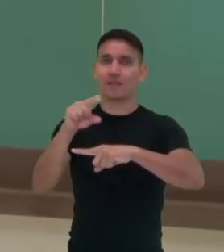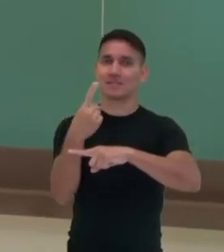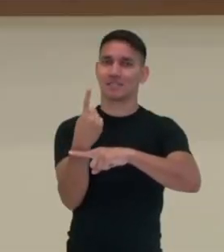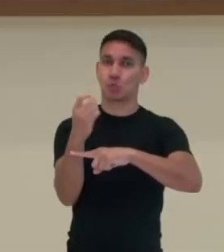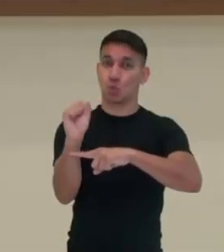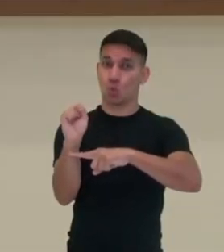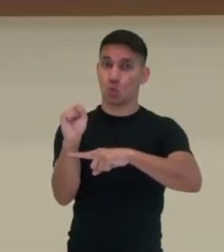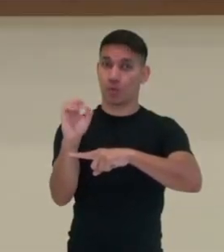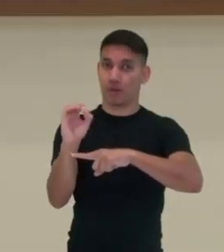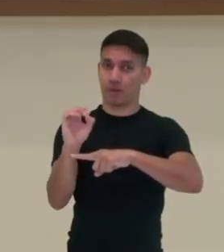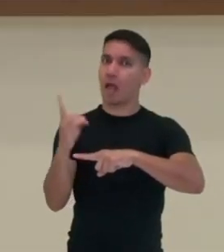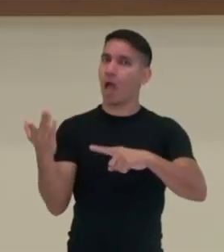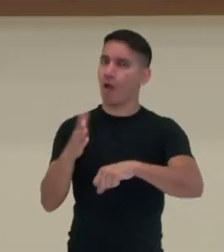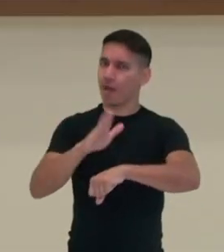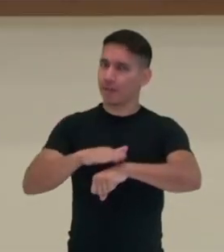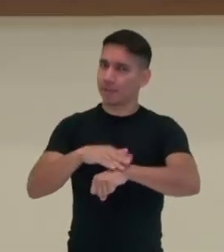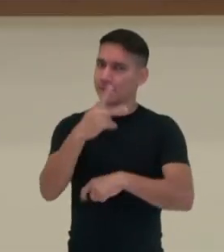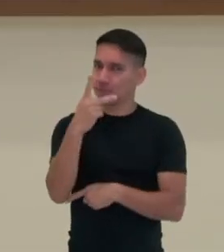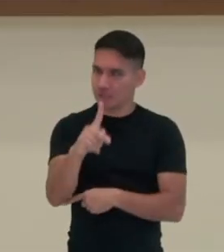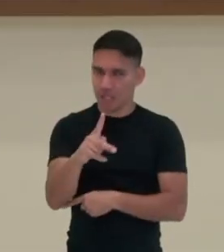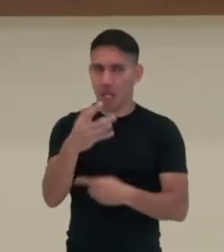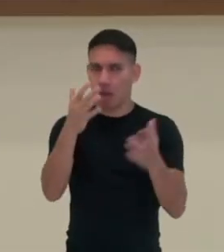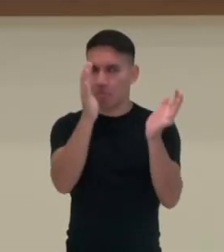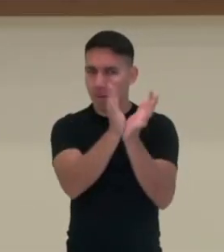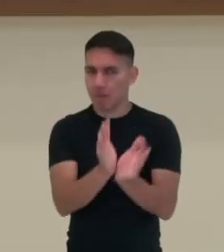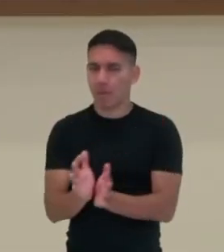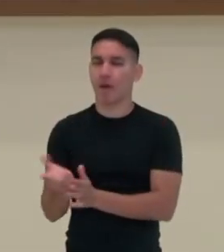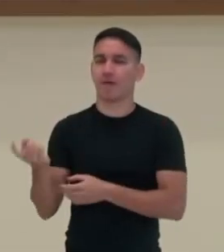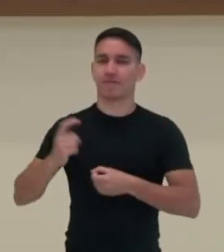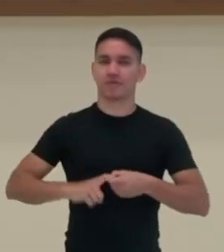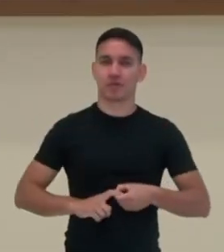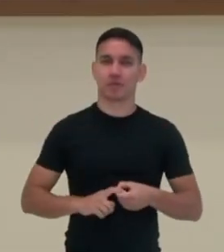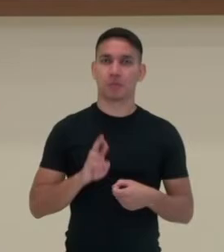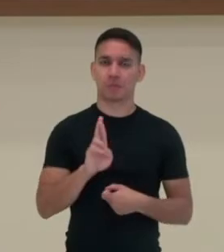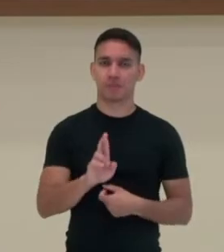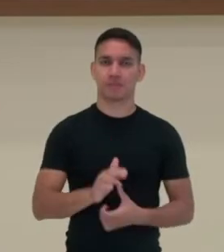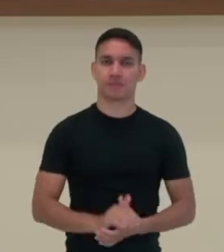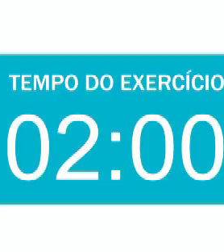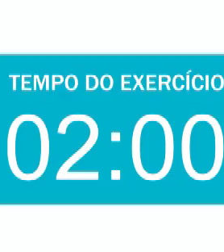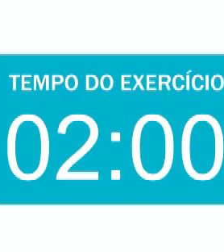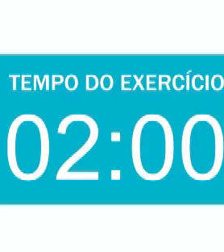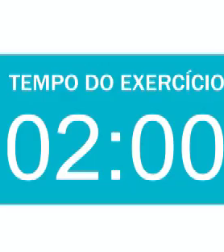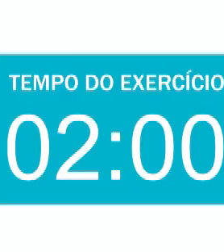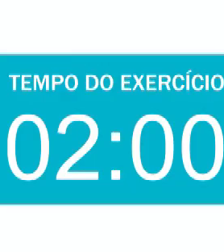Então agora a prof vai dar aquele tempinho para você classificar esses ângulos e eu já volto para fazer a correção.